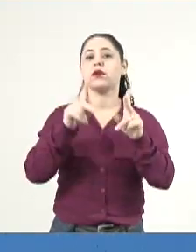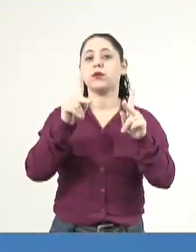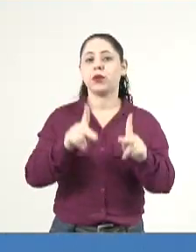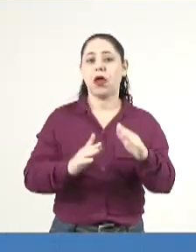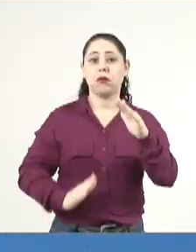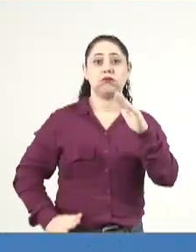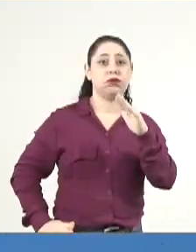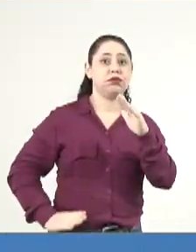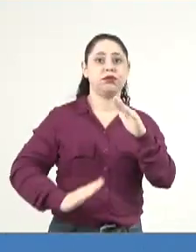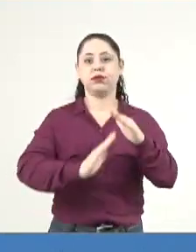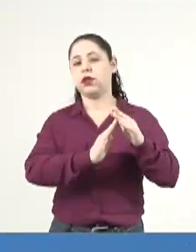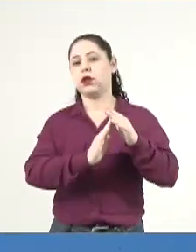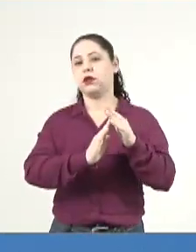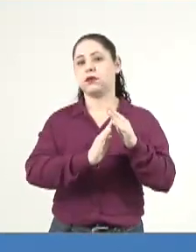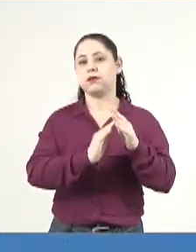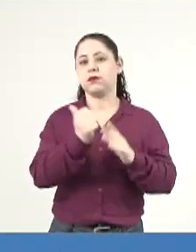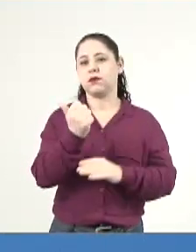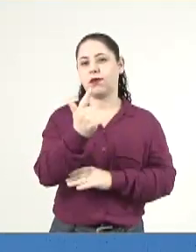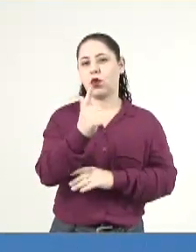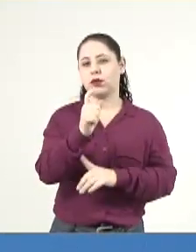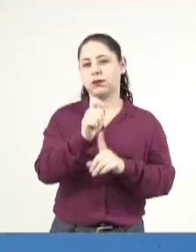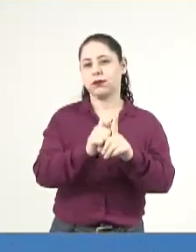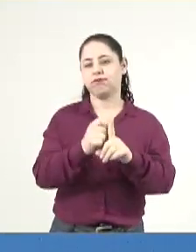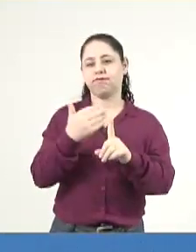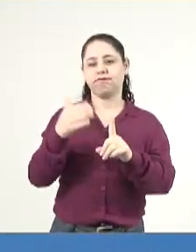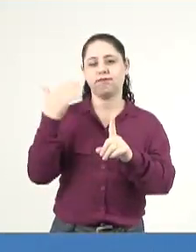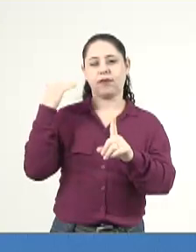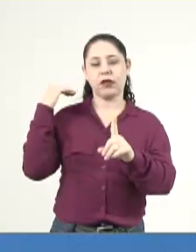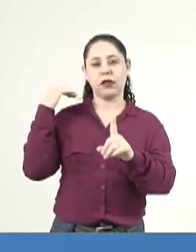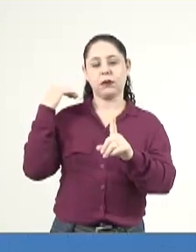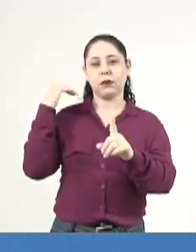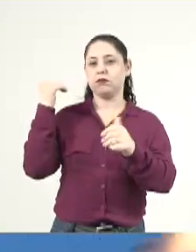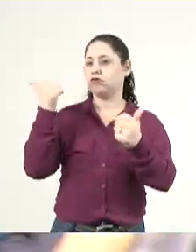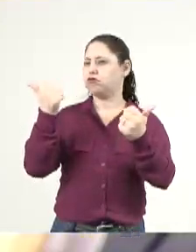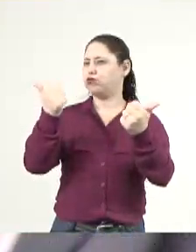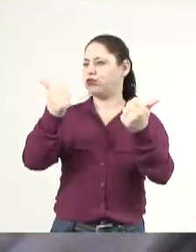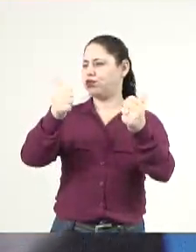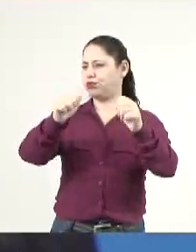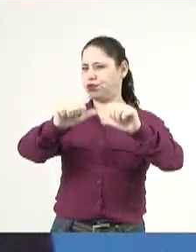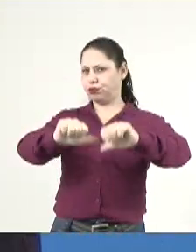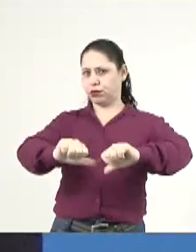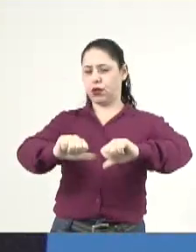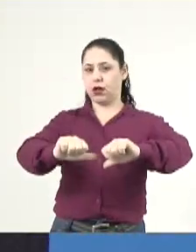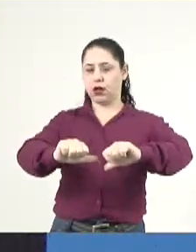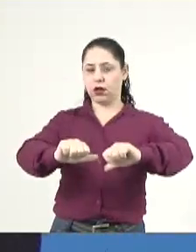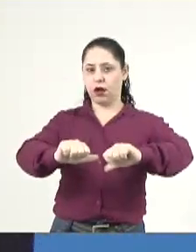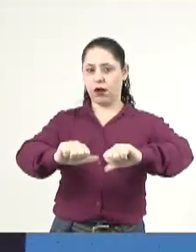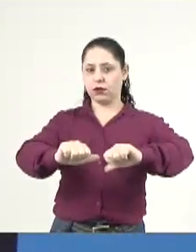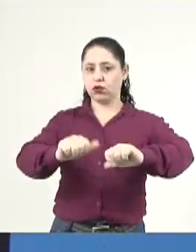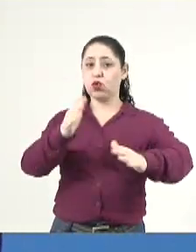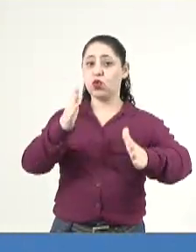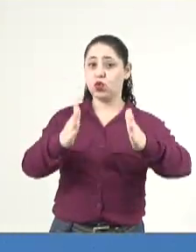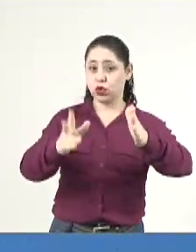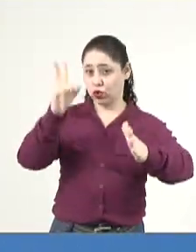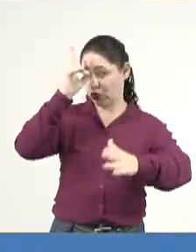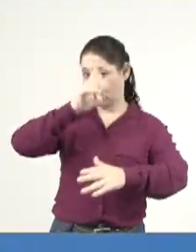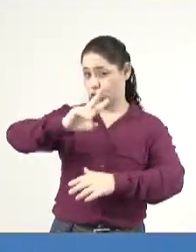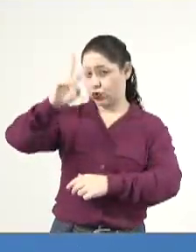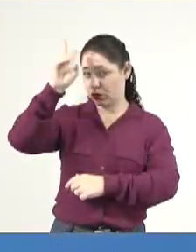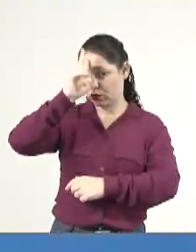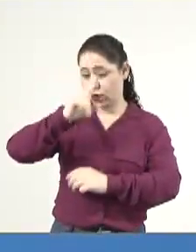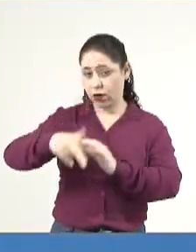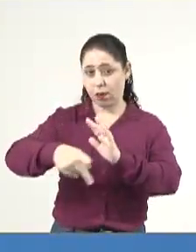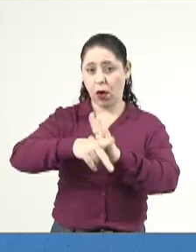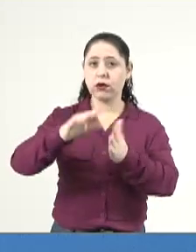atingiu, nesses últimos 12 meses, o pior resultado de toda a série histórica